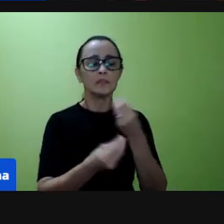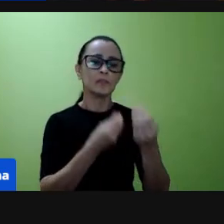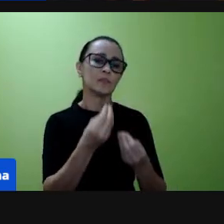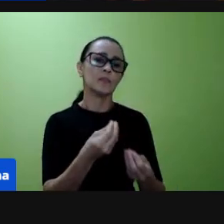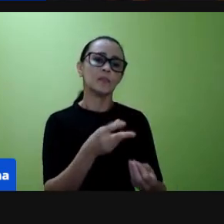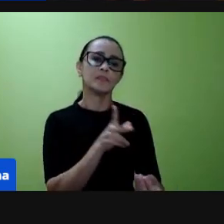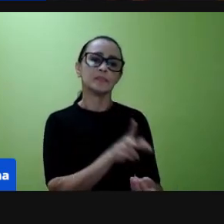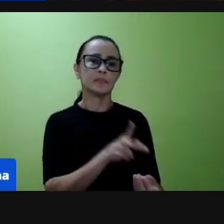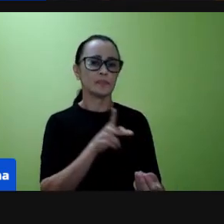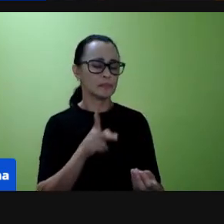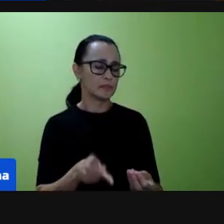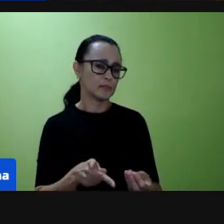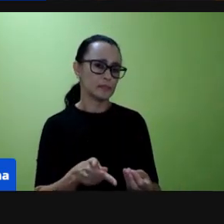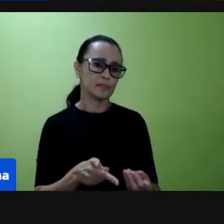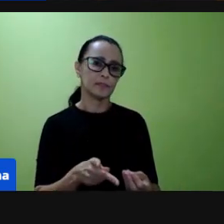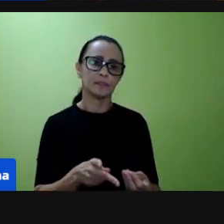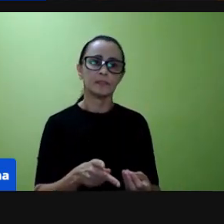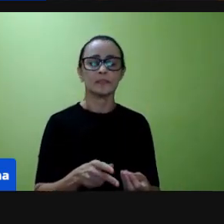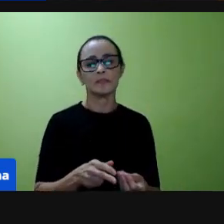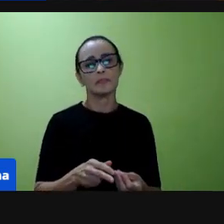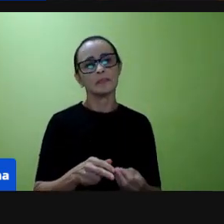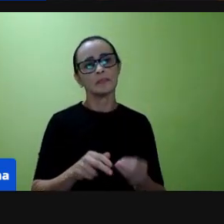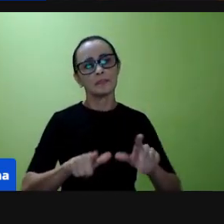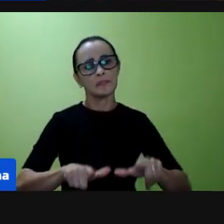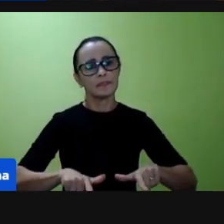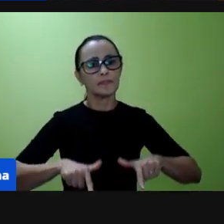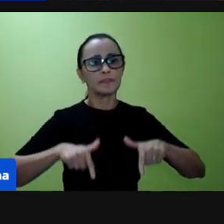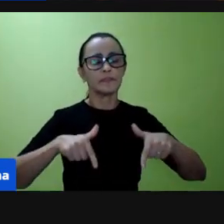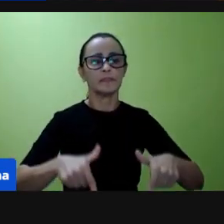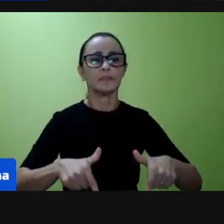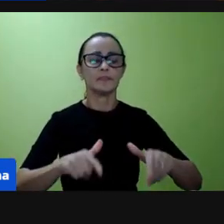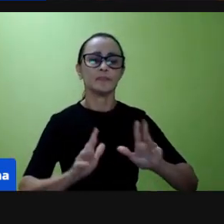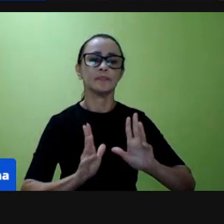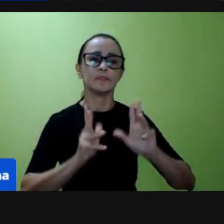foi um empenho aí de toda a nossa categoria, né,